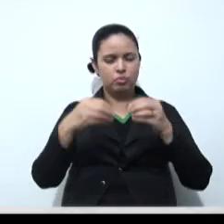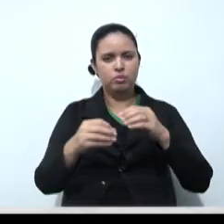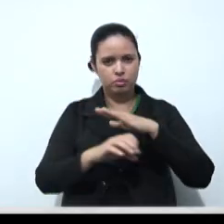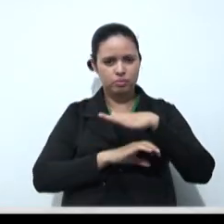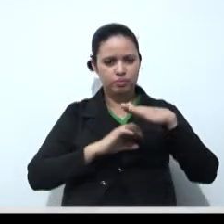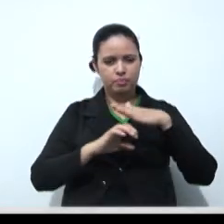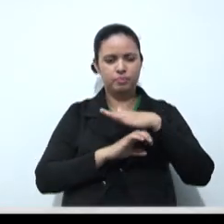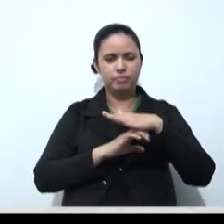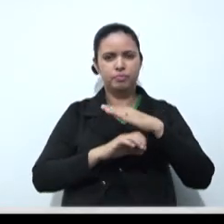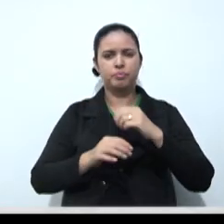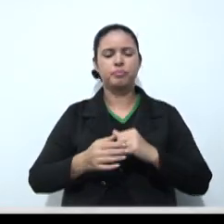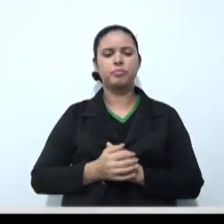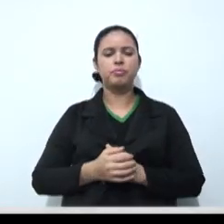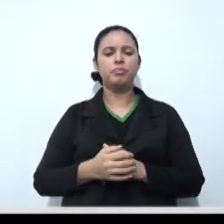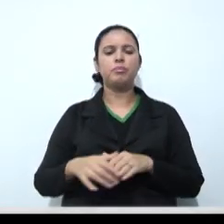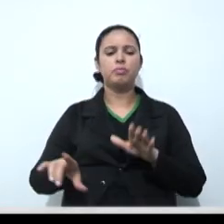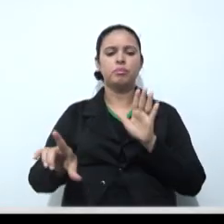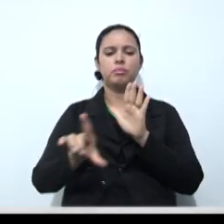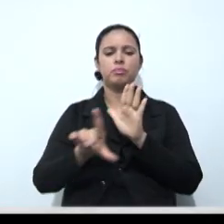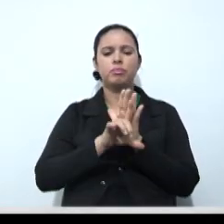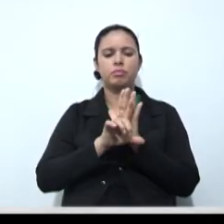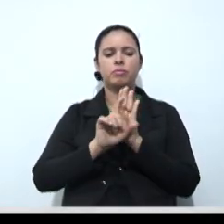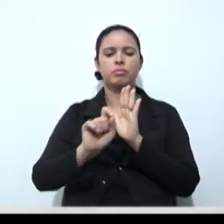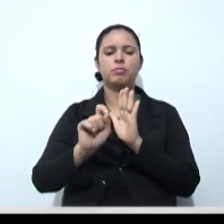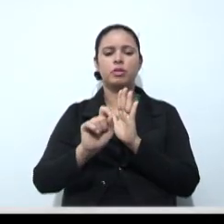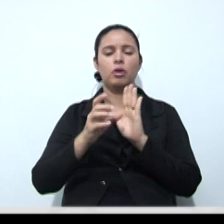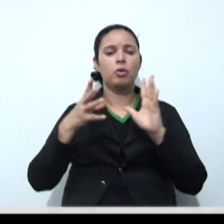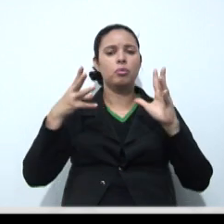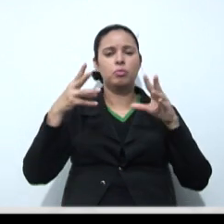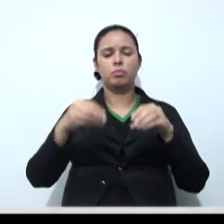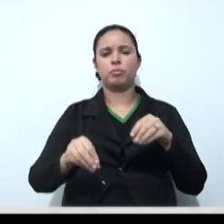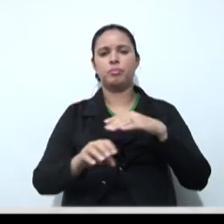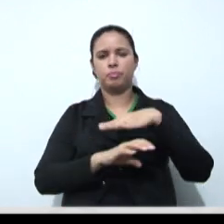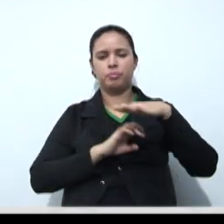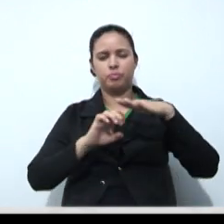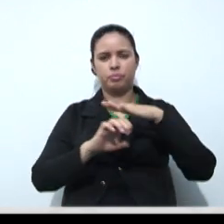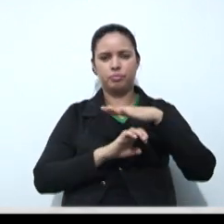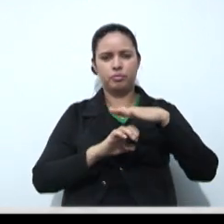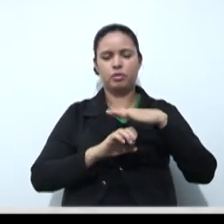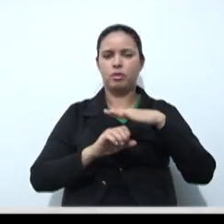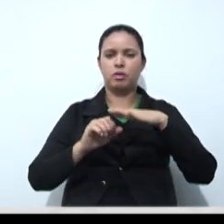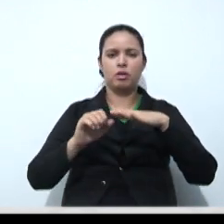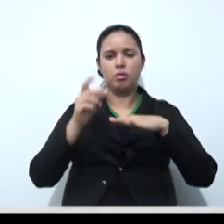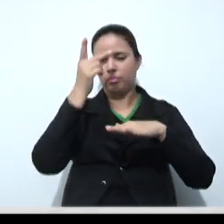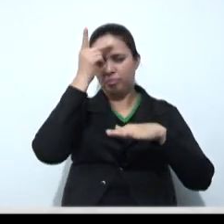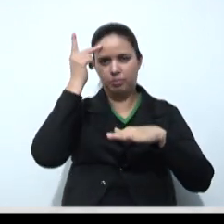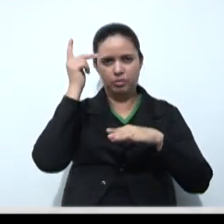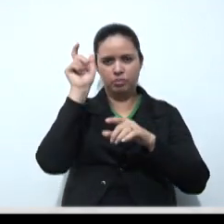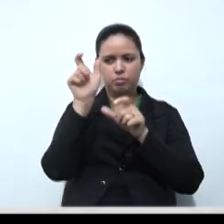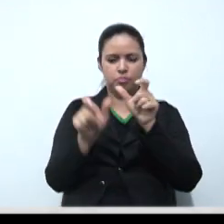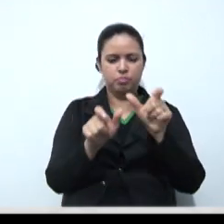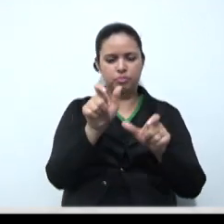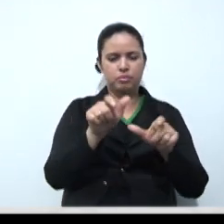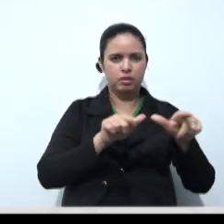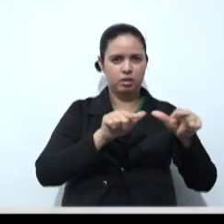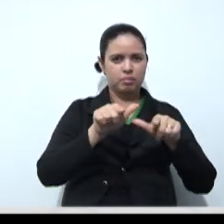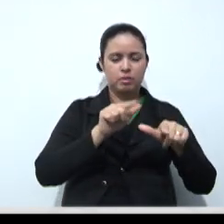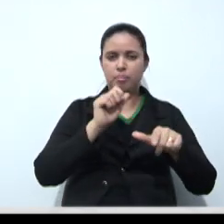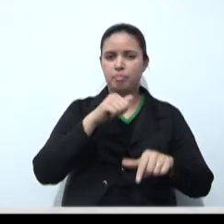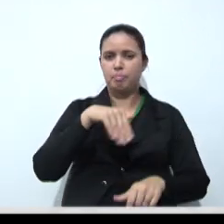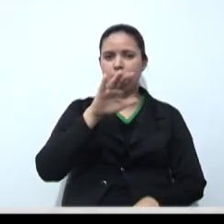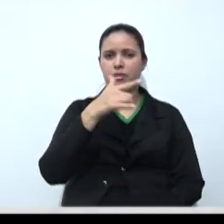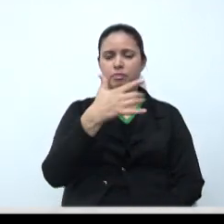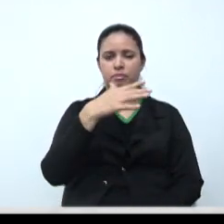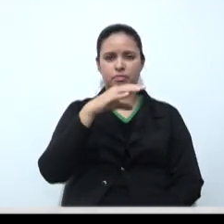Ó. Segundo a legislação vigente, todas as empresas com mais de 20 funcionários. Nossa, professor,